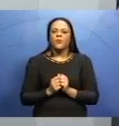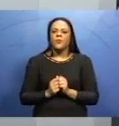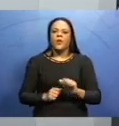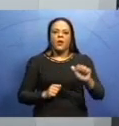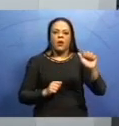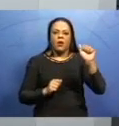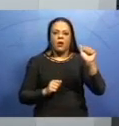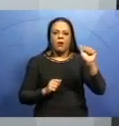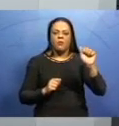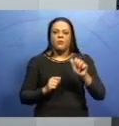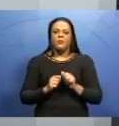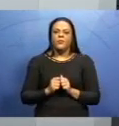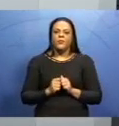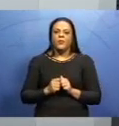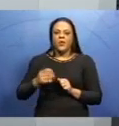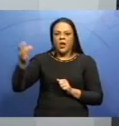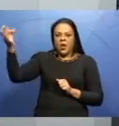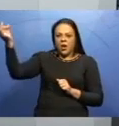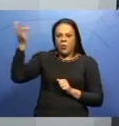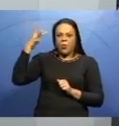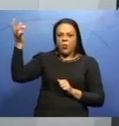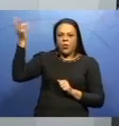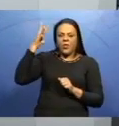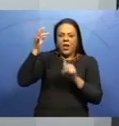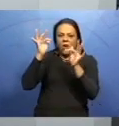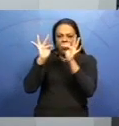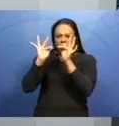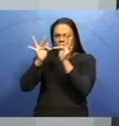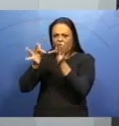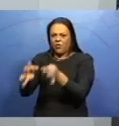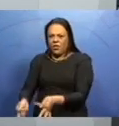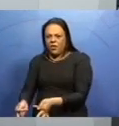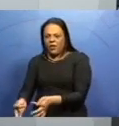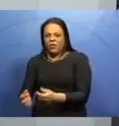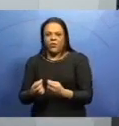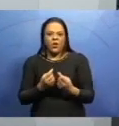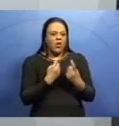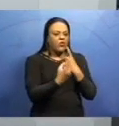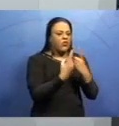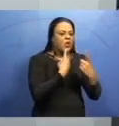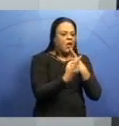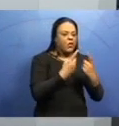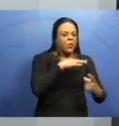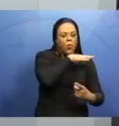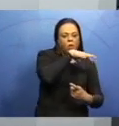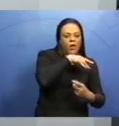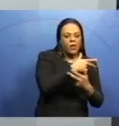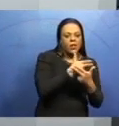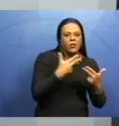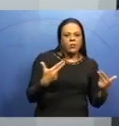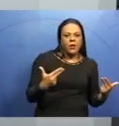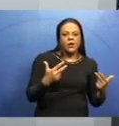A. Moral no final da história e diálogo entre animais.